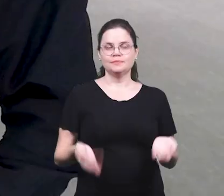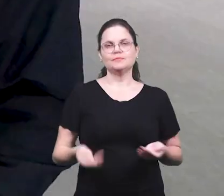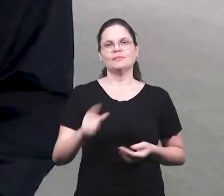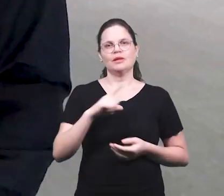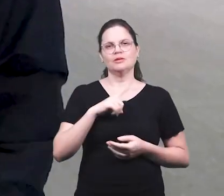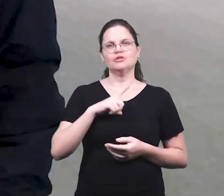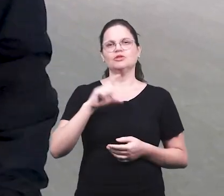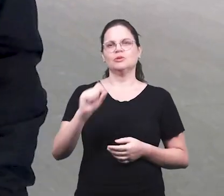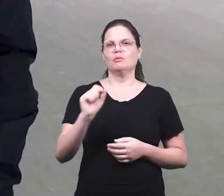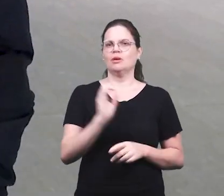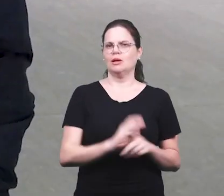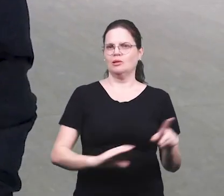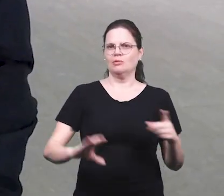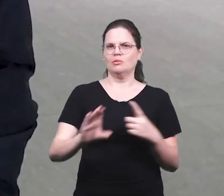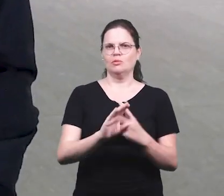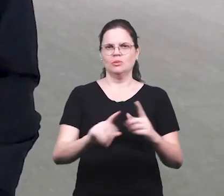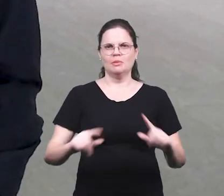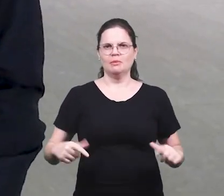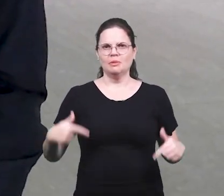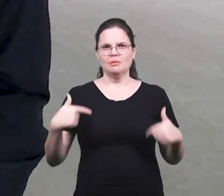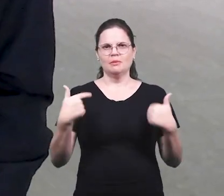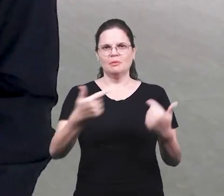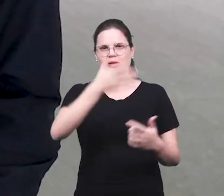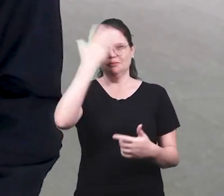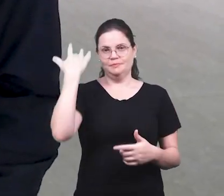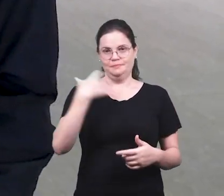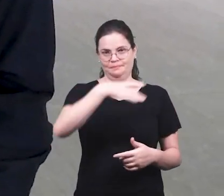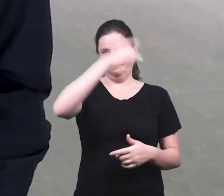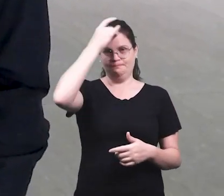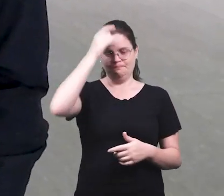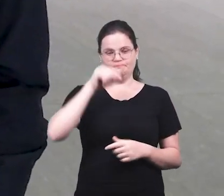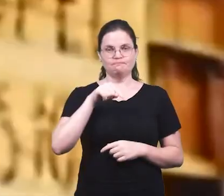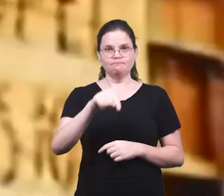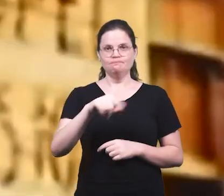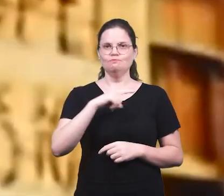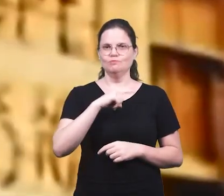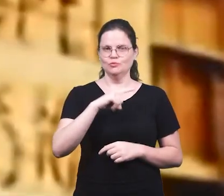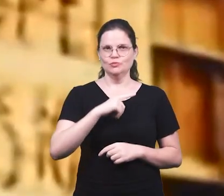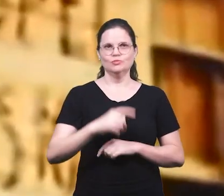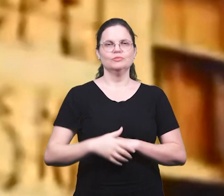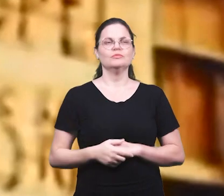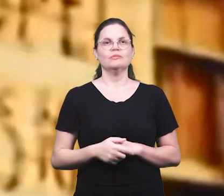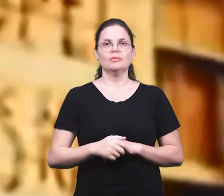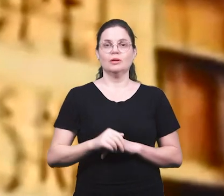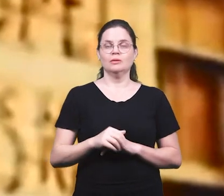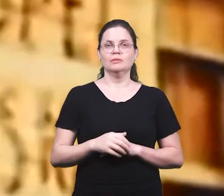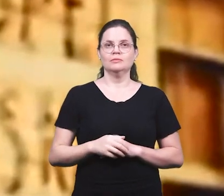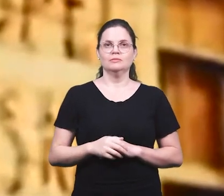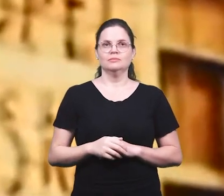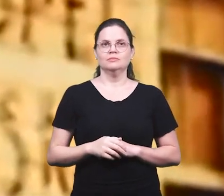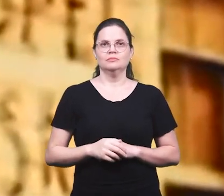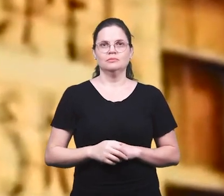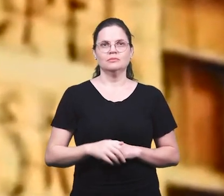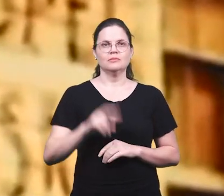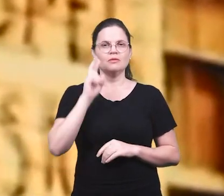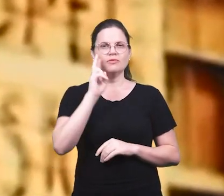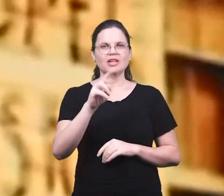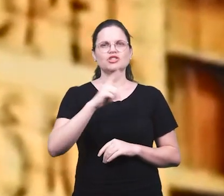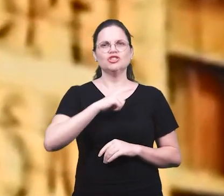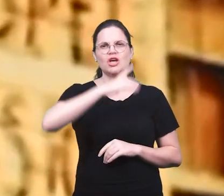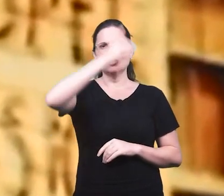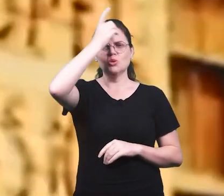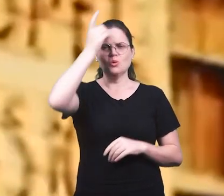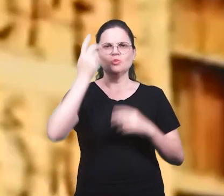uma manifestação muito forte do Espírito Santo. Aqui nós vemos que dom de línguas,